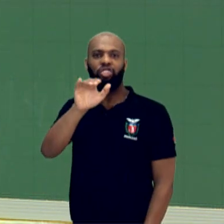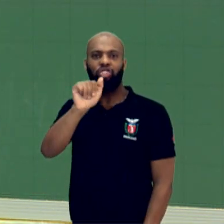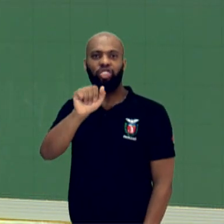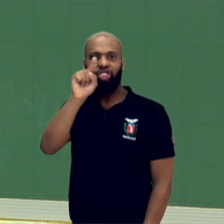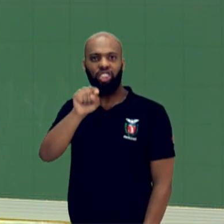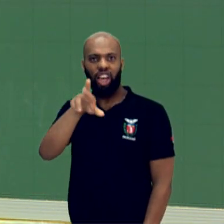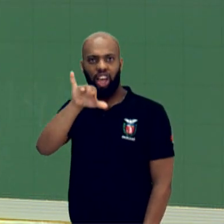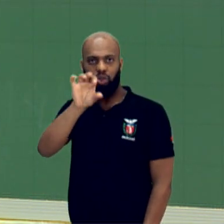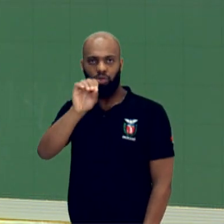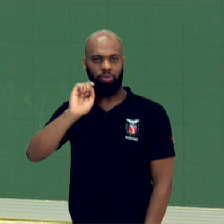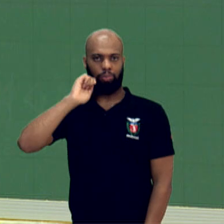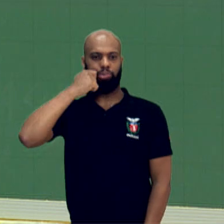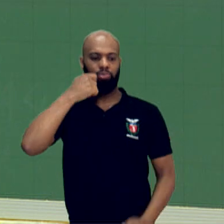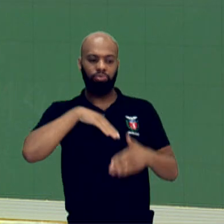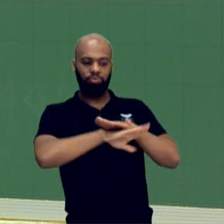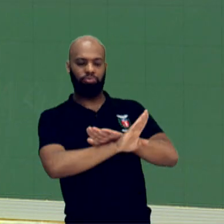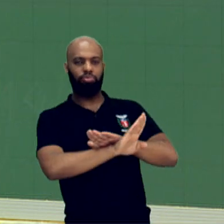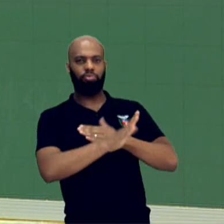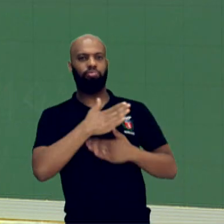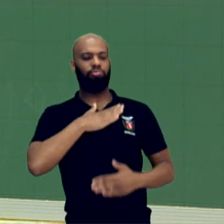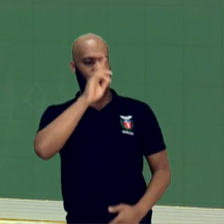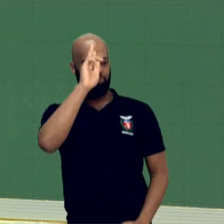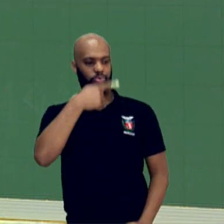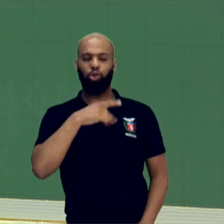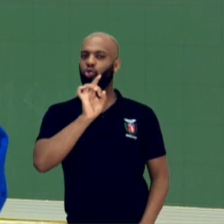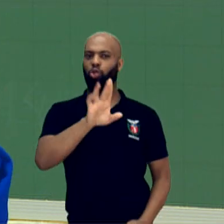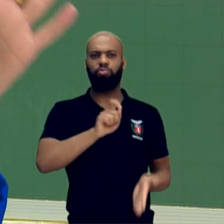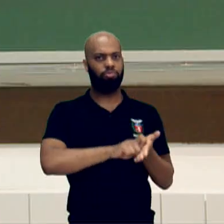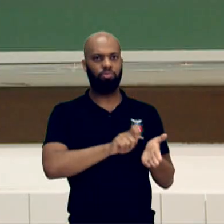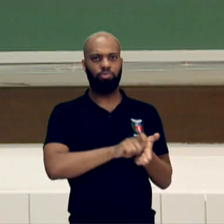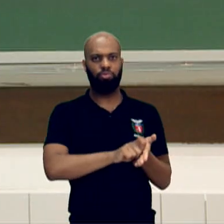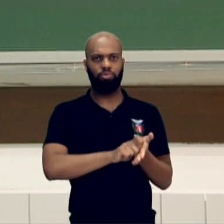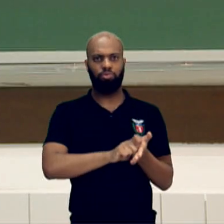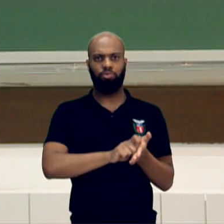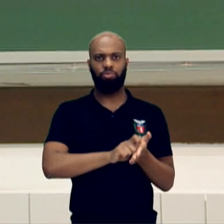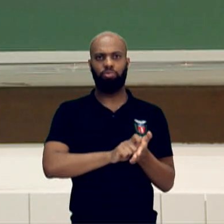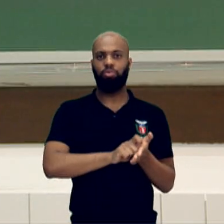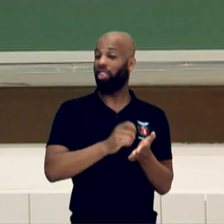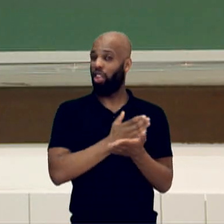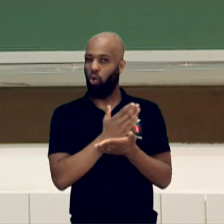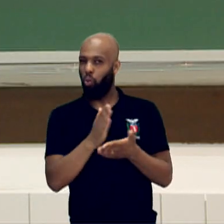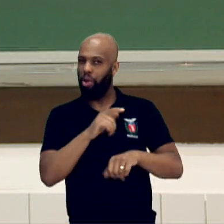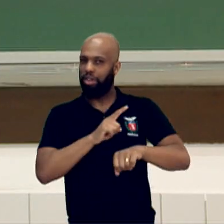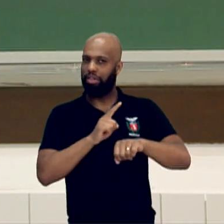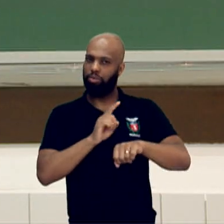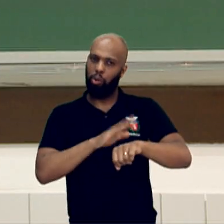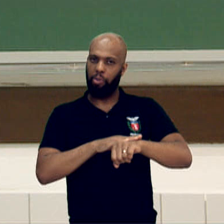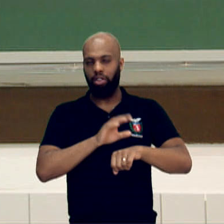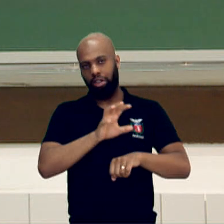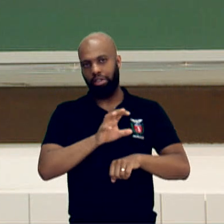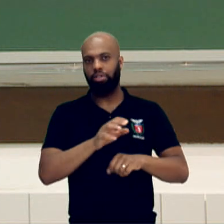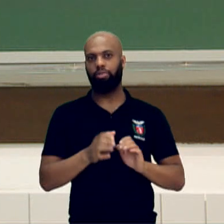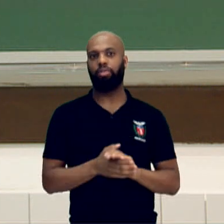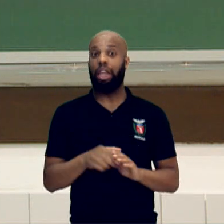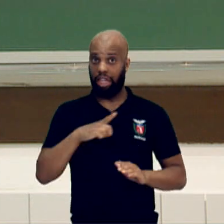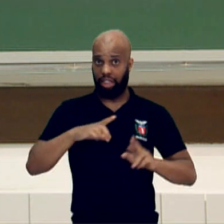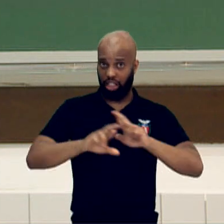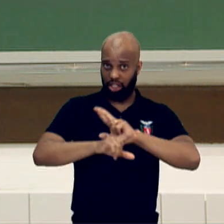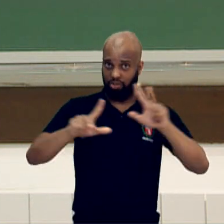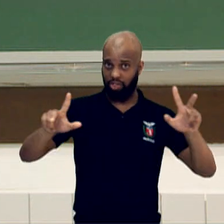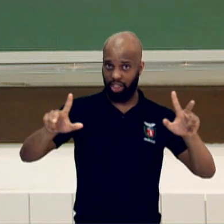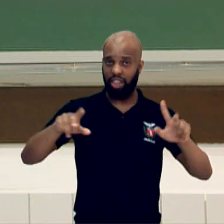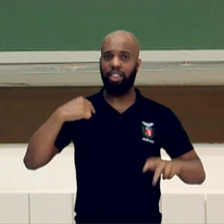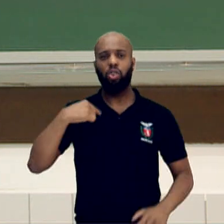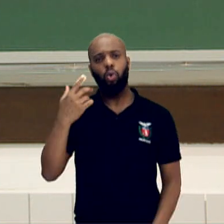mais introspectivo, é uma coisa comigo mesmo. Muitas vezes é bem secreto, né? Então, existe essa diferença, porque eu